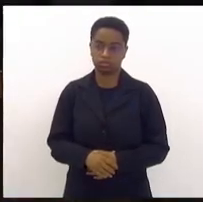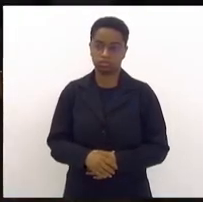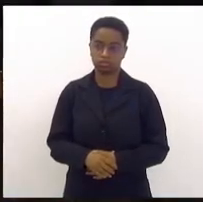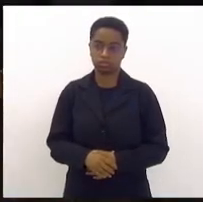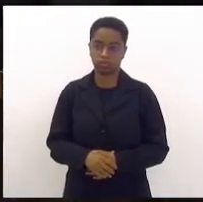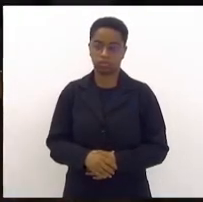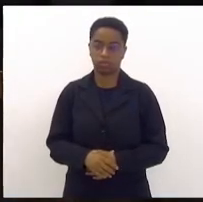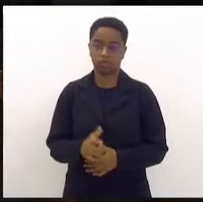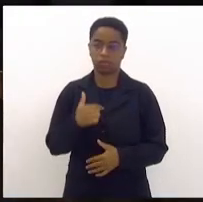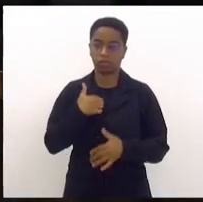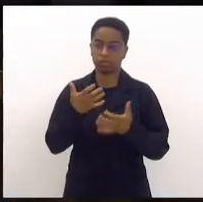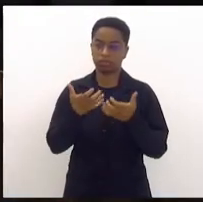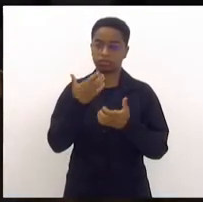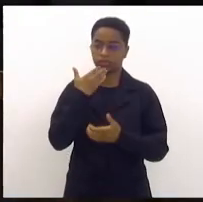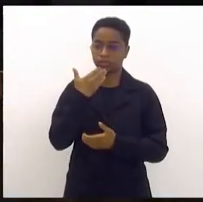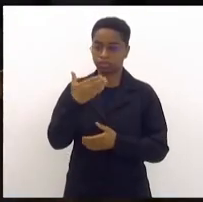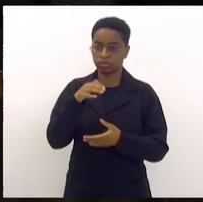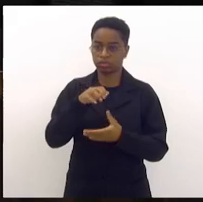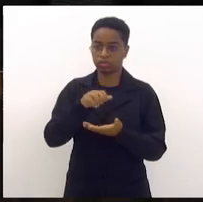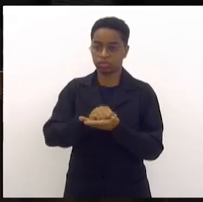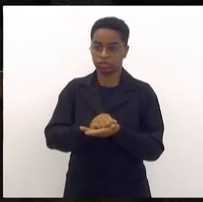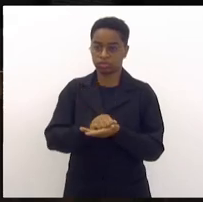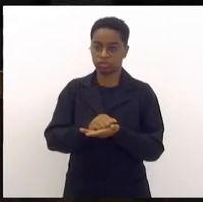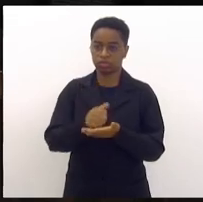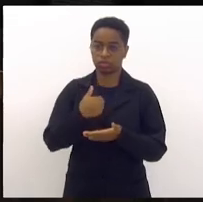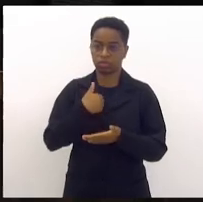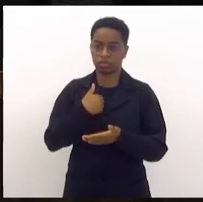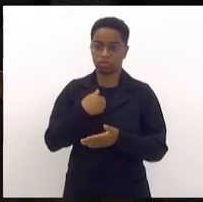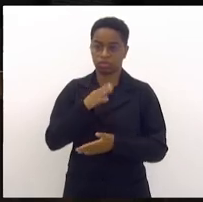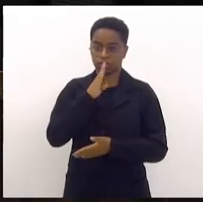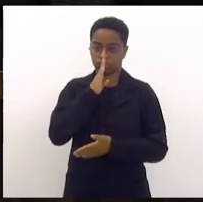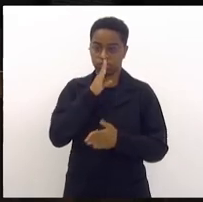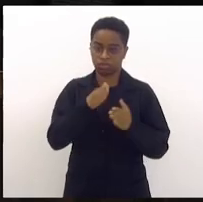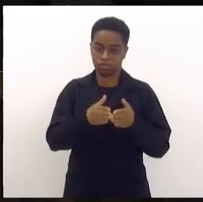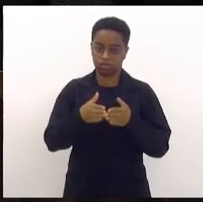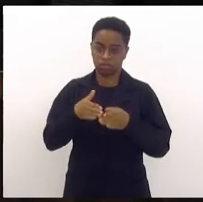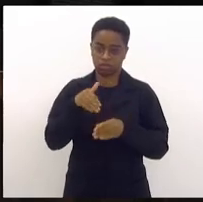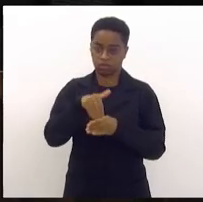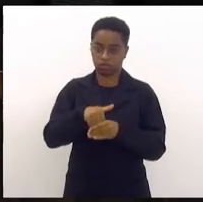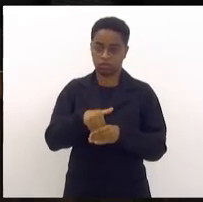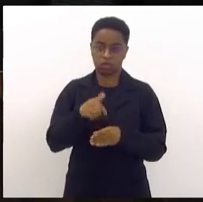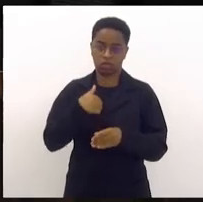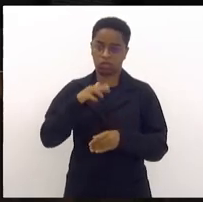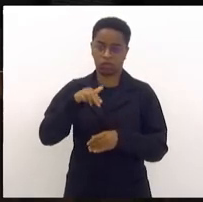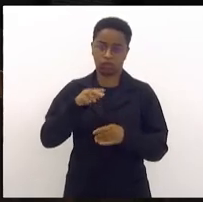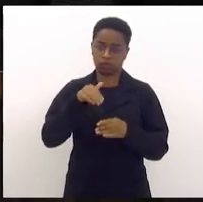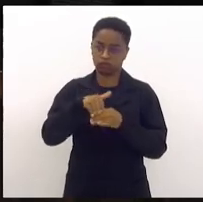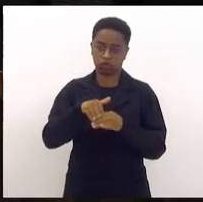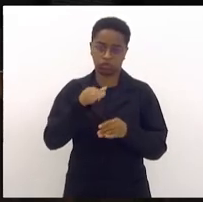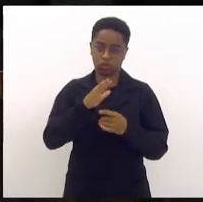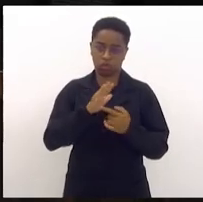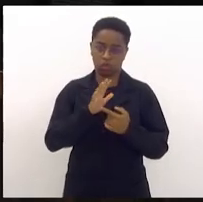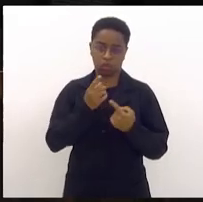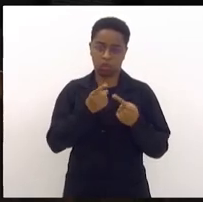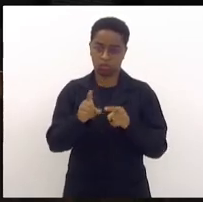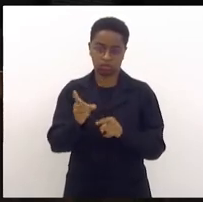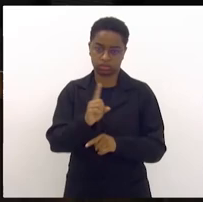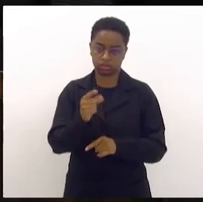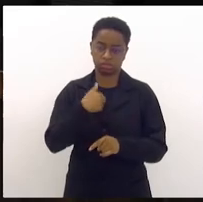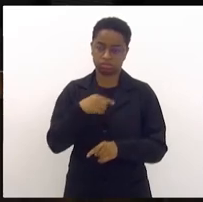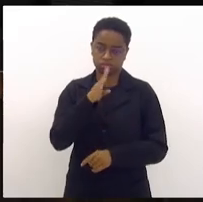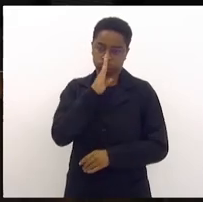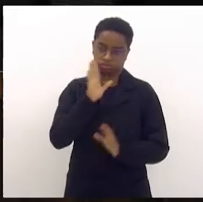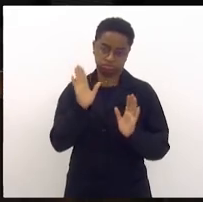Eu gostaria de pedir a consignação do meu voto, de abstenção do meu voto. Eu nunca voto contra a medalha, eu me abstenho,